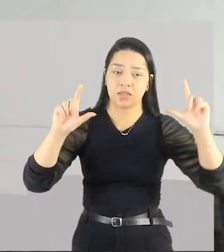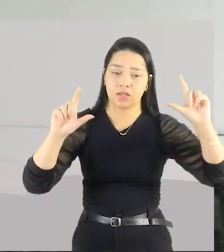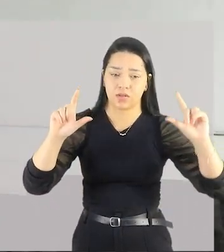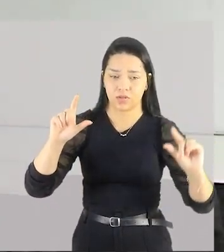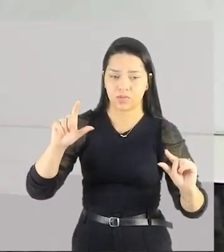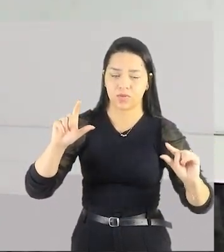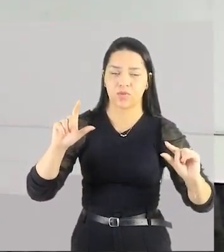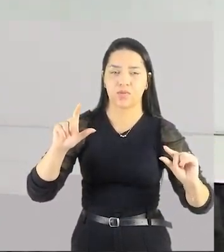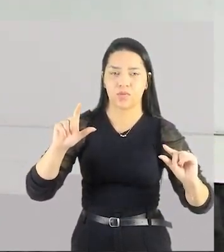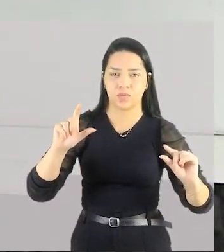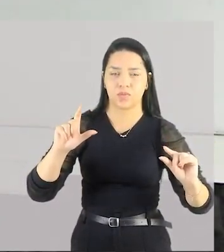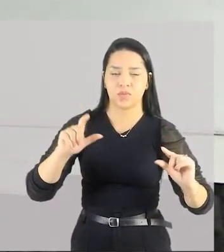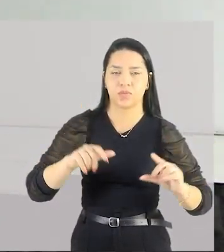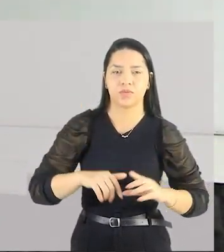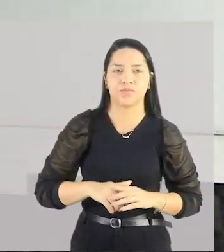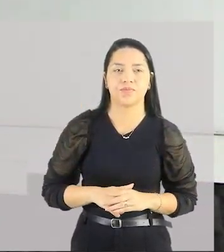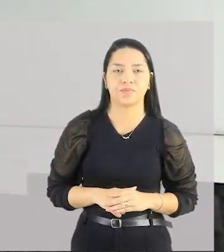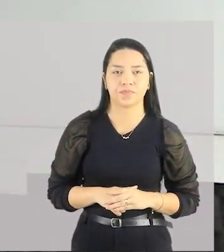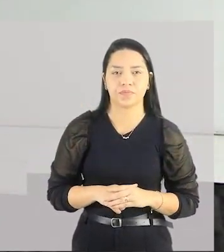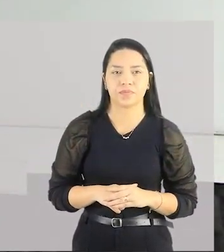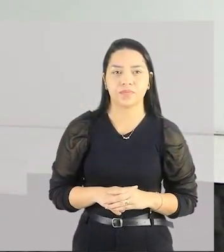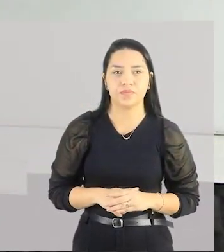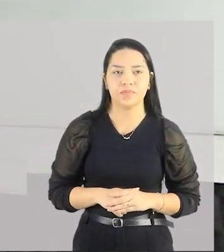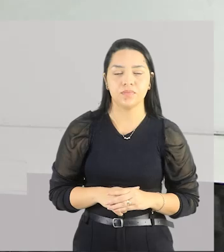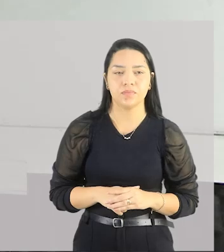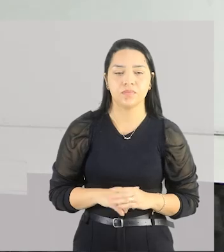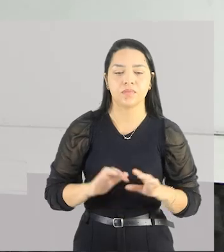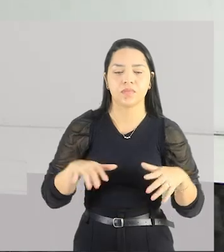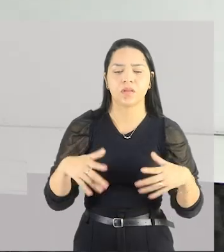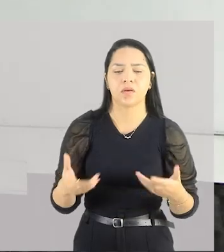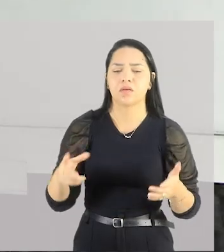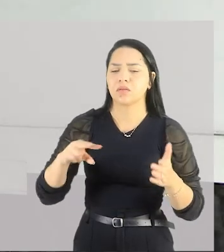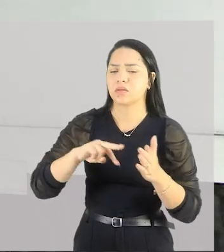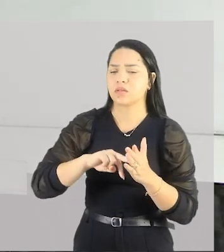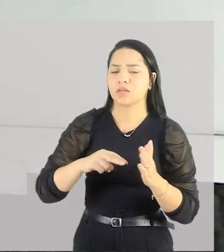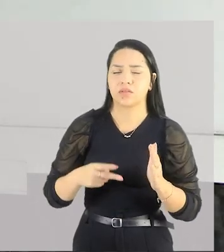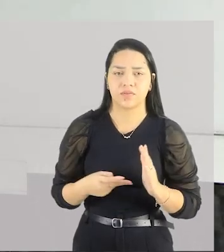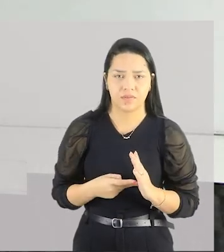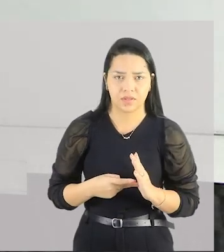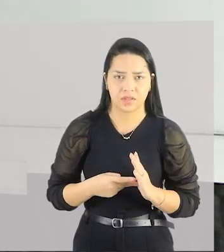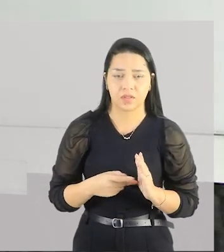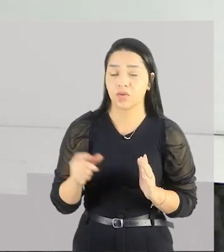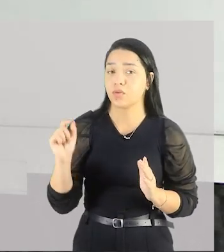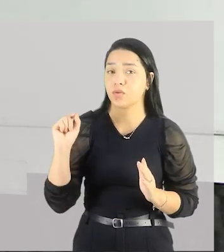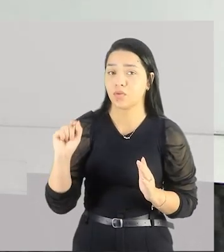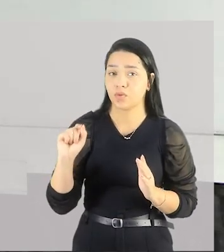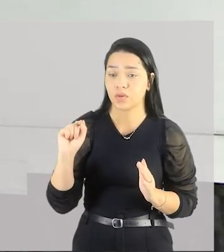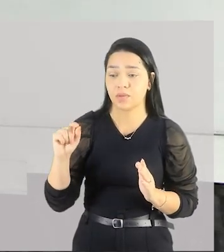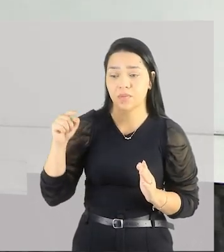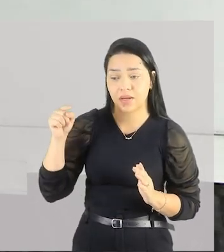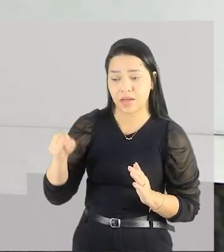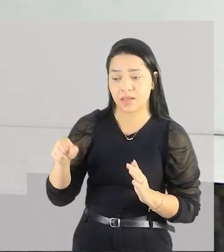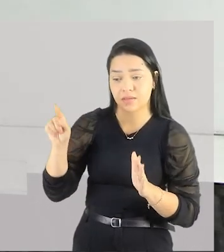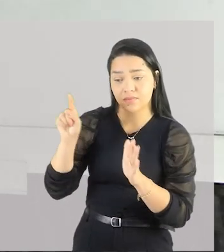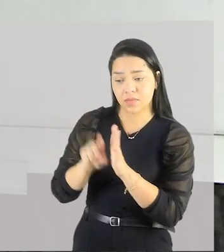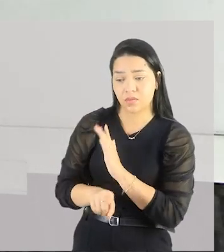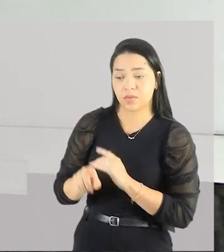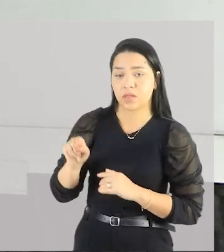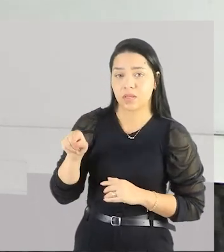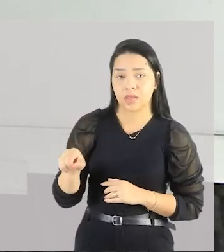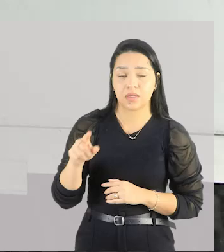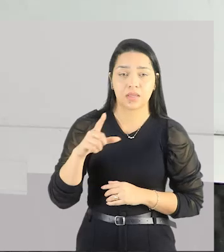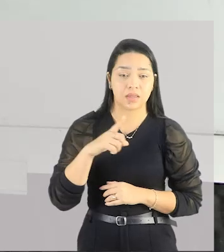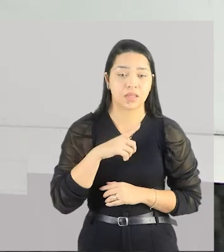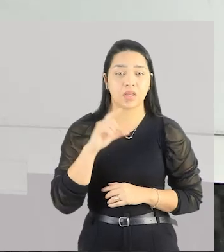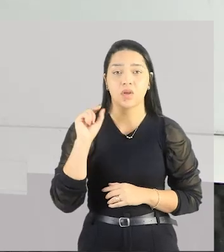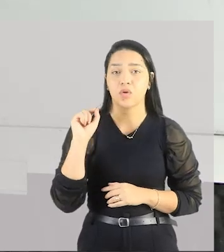triplica, tá ok? E na parte de baixo aparecem as grandezas que são